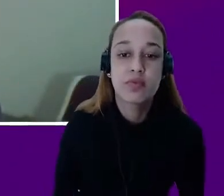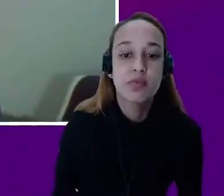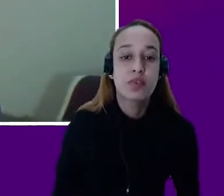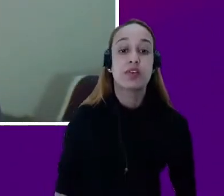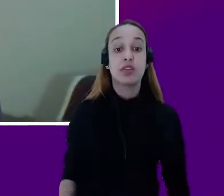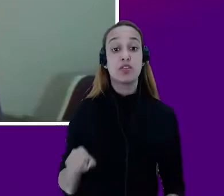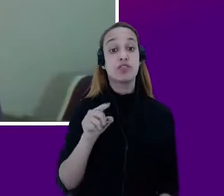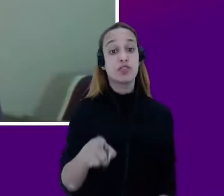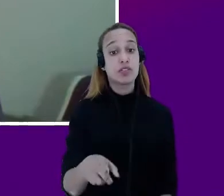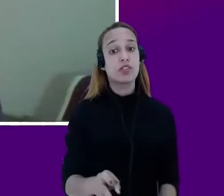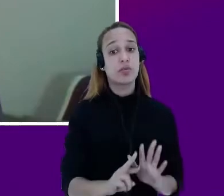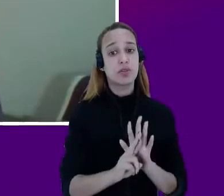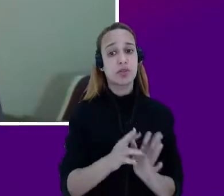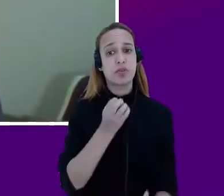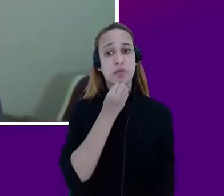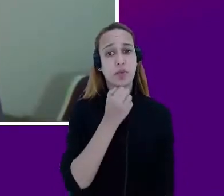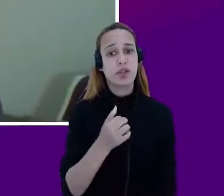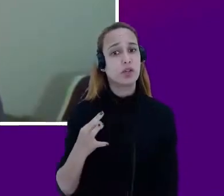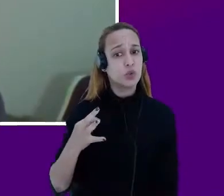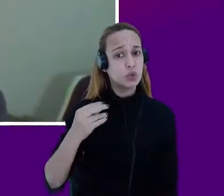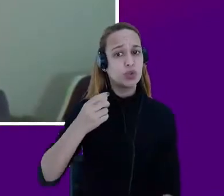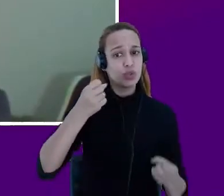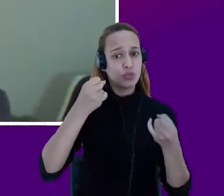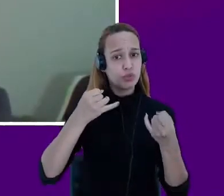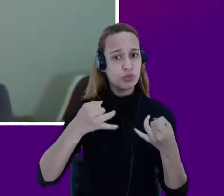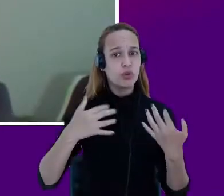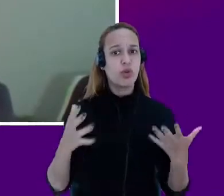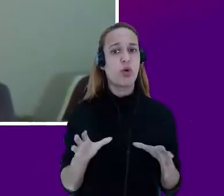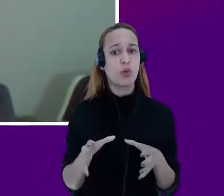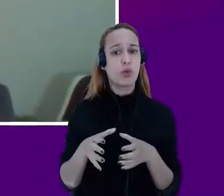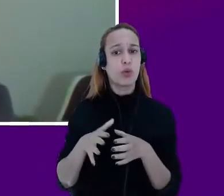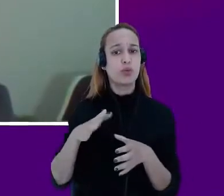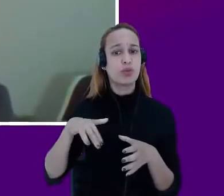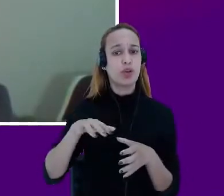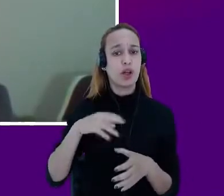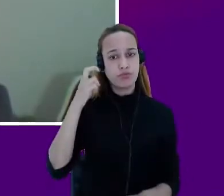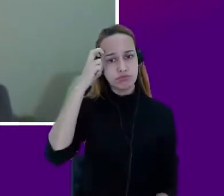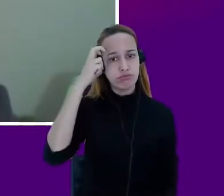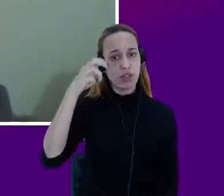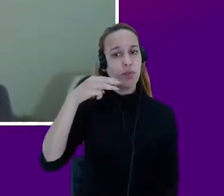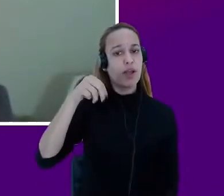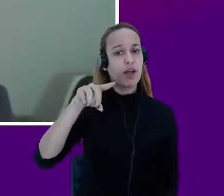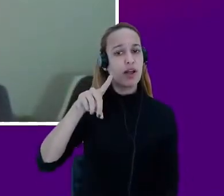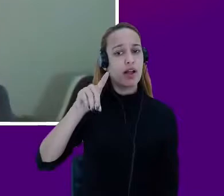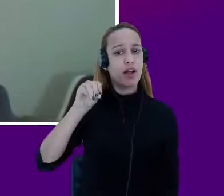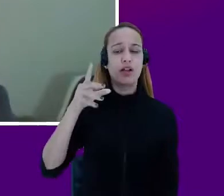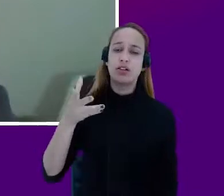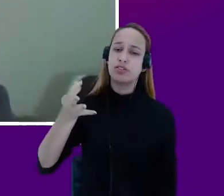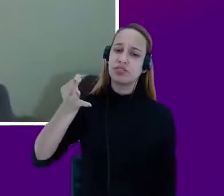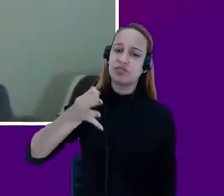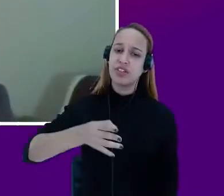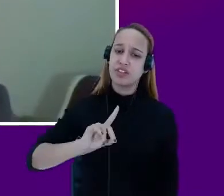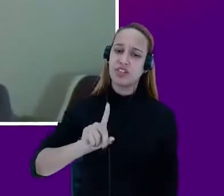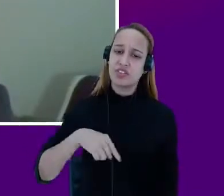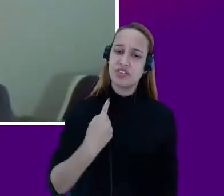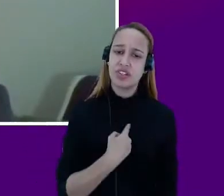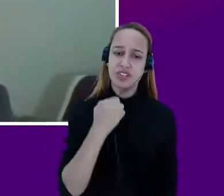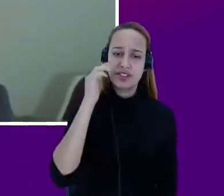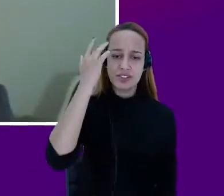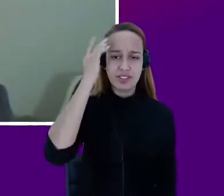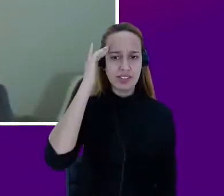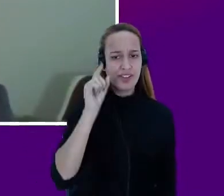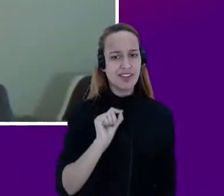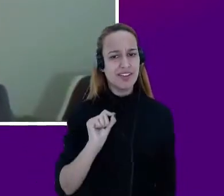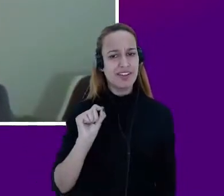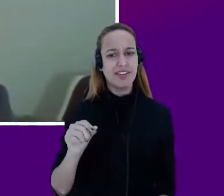nós fazemos lá na Comissão de Inteligência de Mercado. E realmente a gente observa que o mercado segurador mudou de